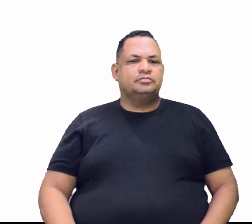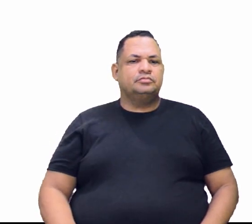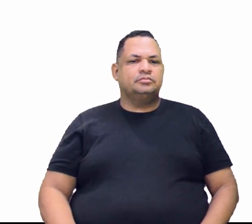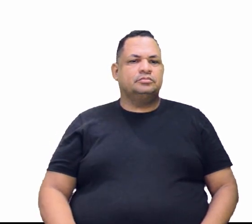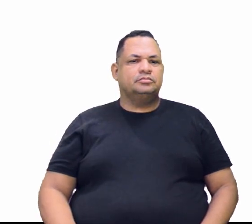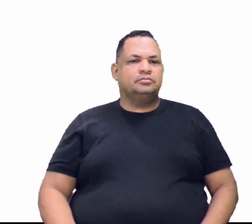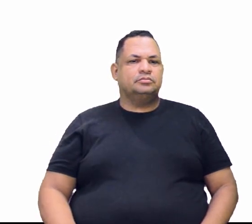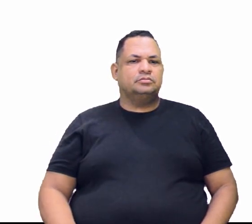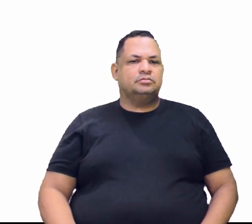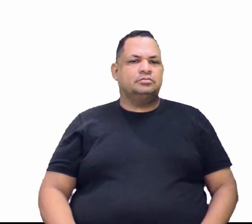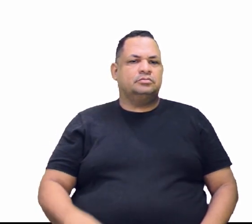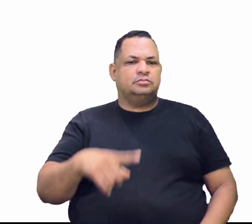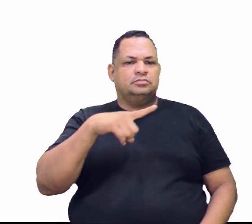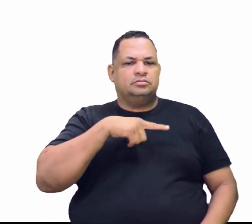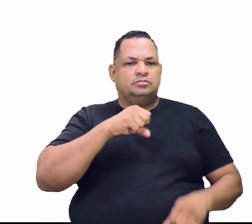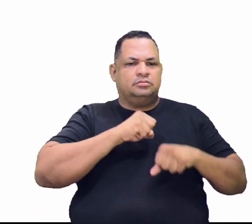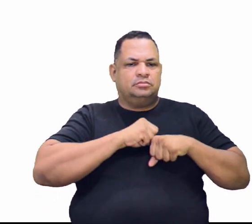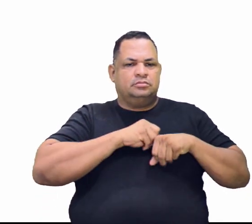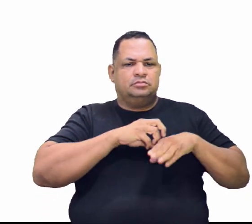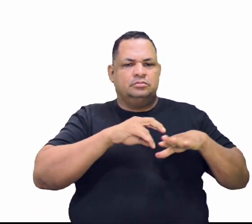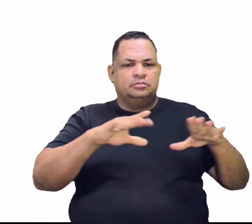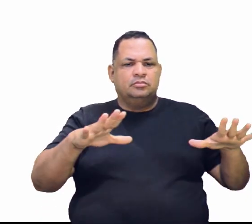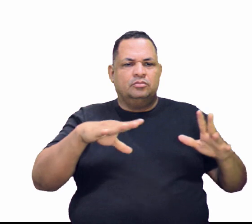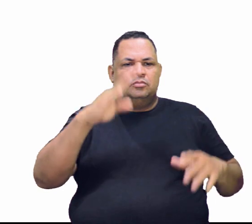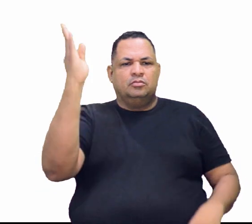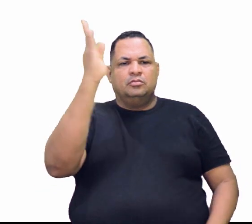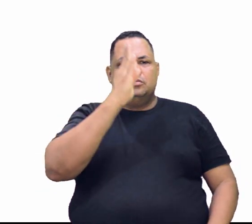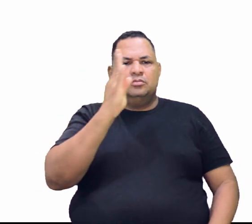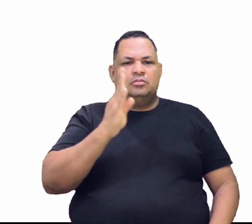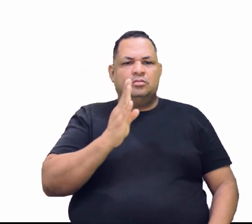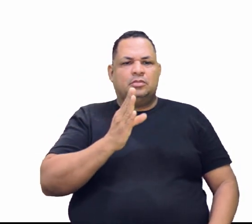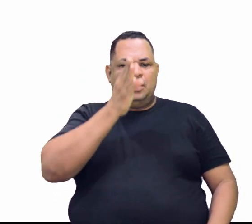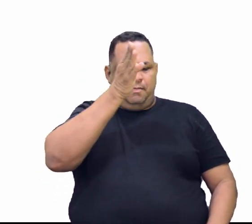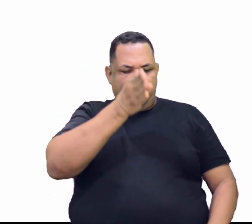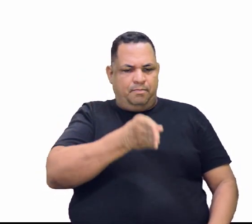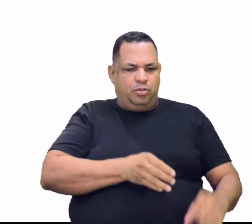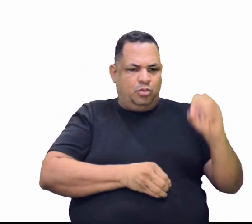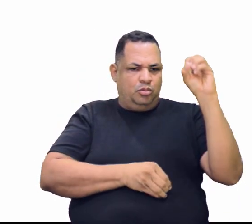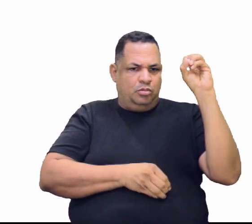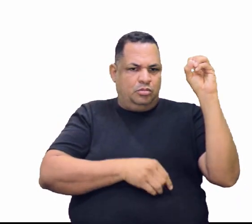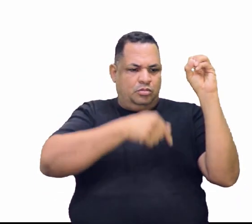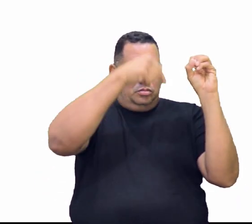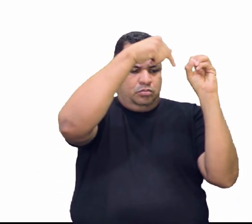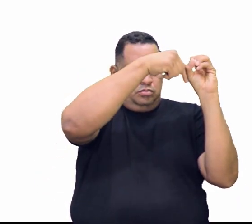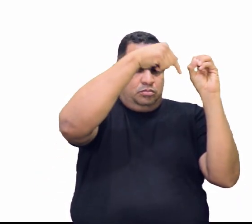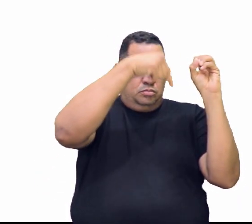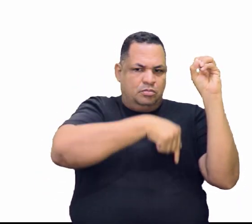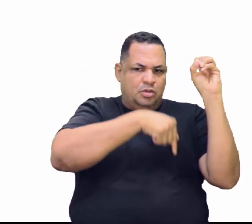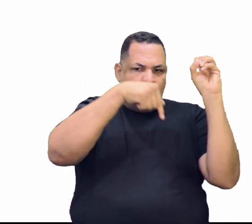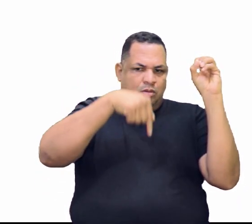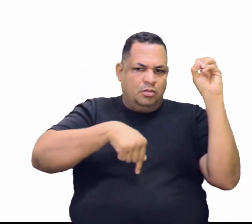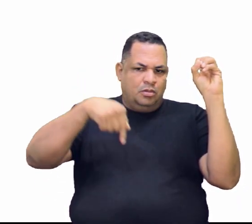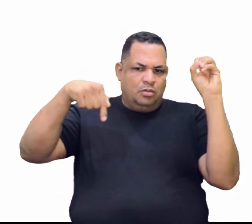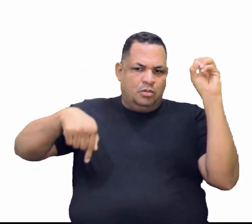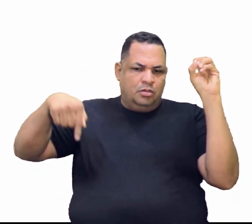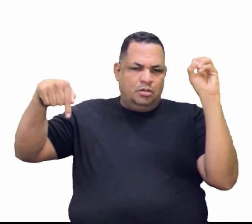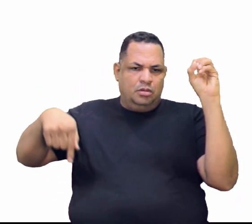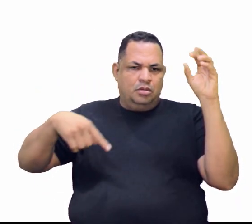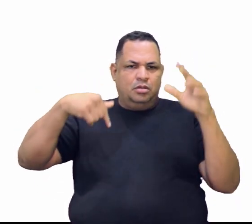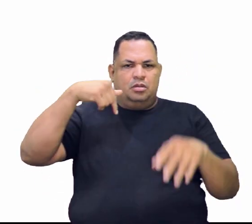Essa expedição específica que vocês estão vendo aqui é a expedição da linha da reserva